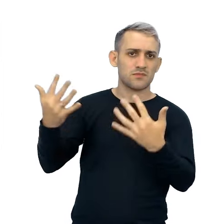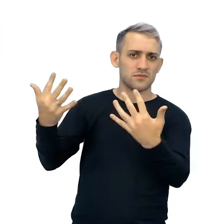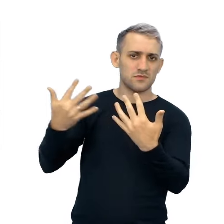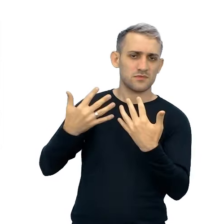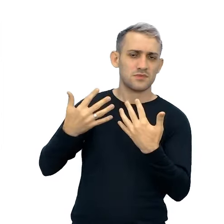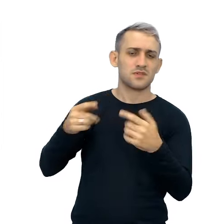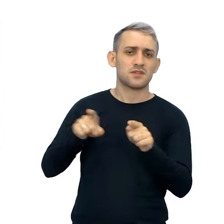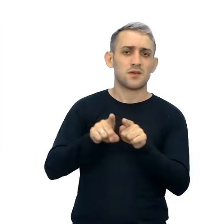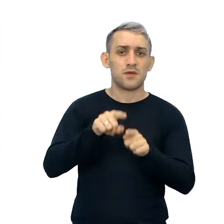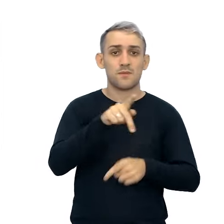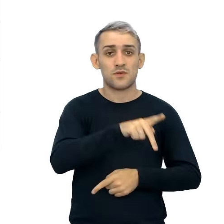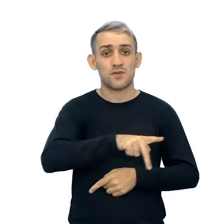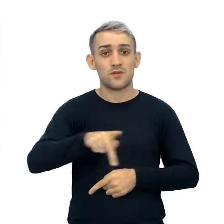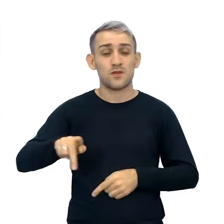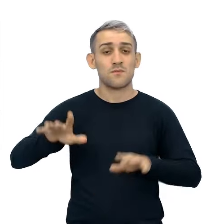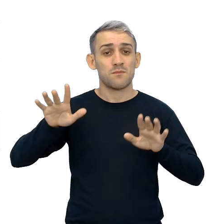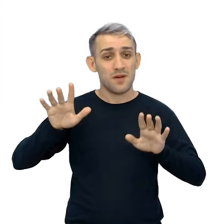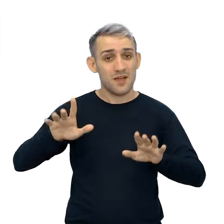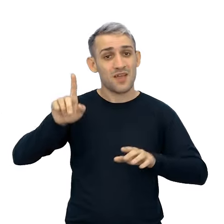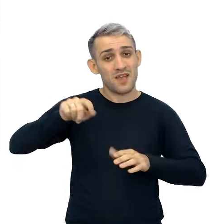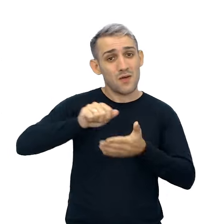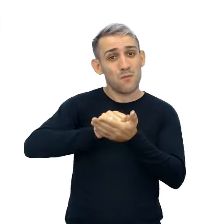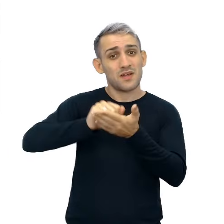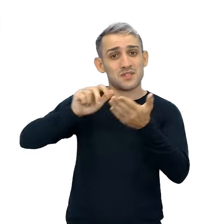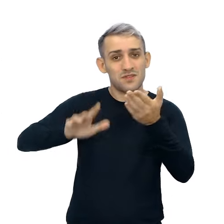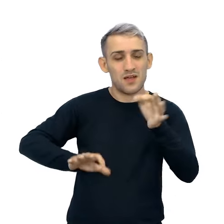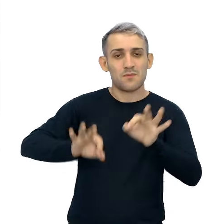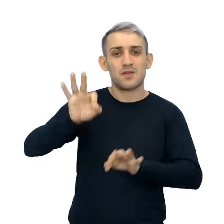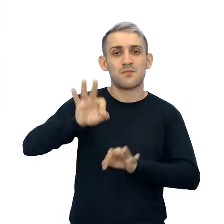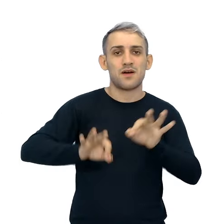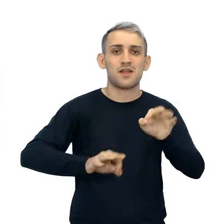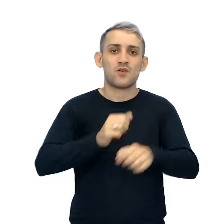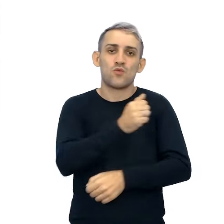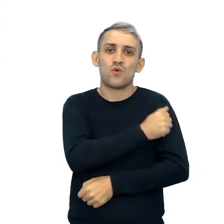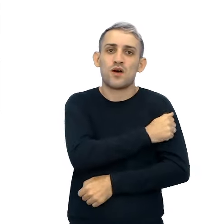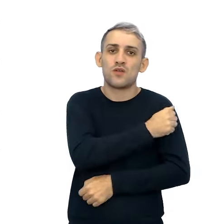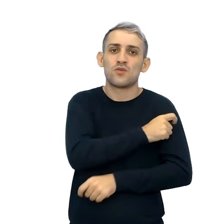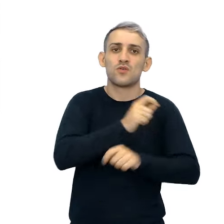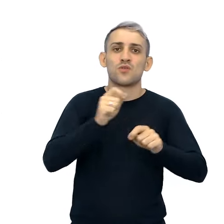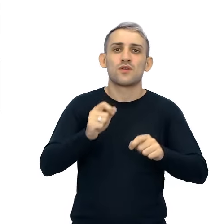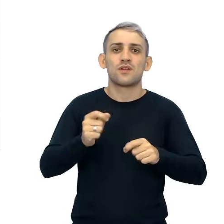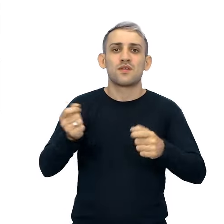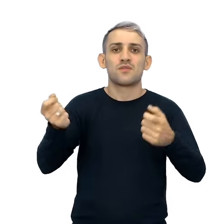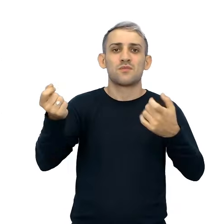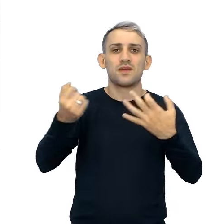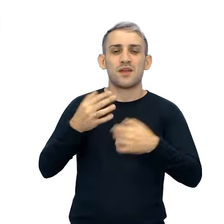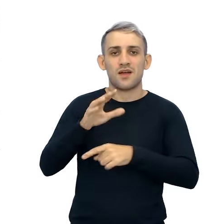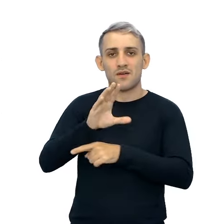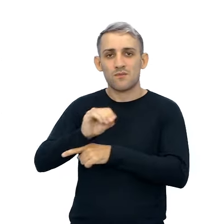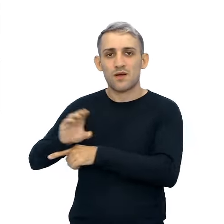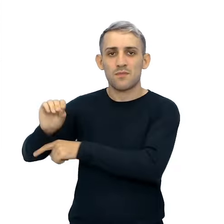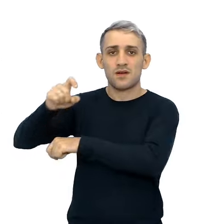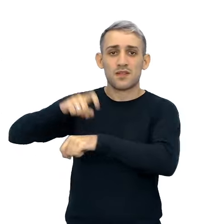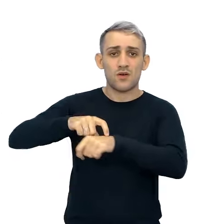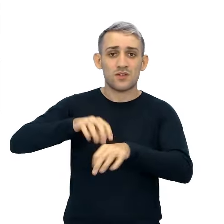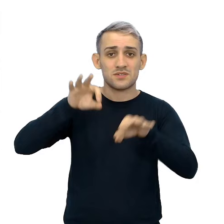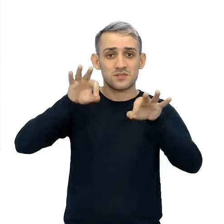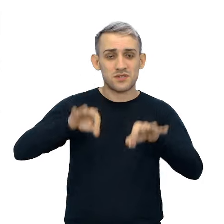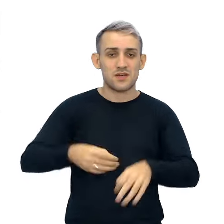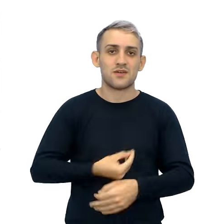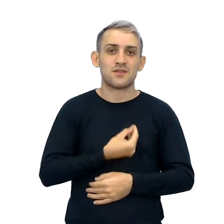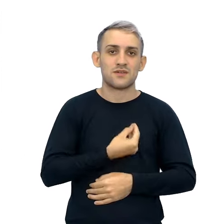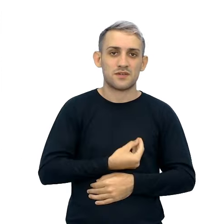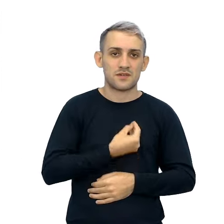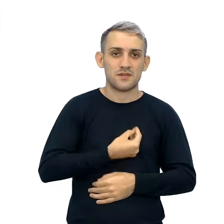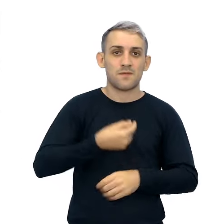os professores. Essa é uma atividade que prepara os estudantes para eles falarem em momentos essenciais na vida, em